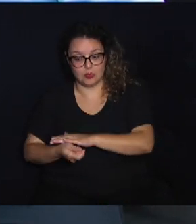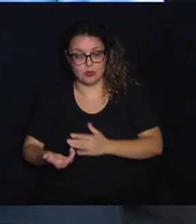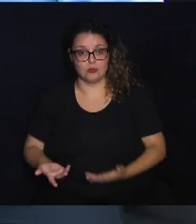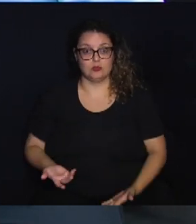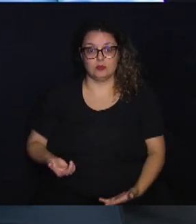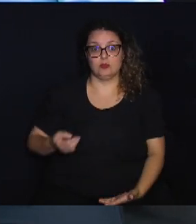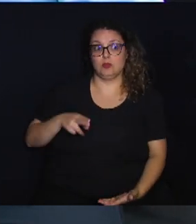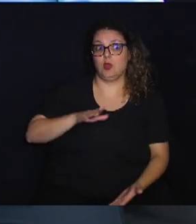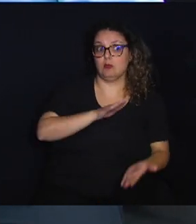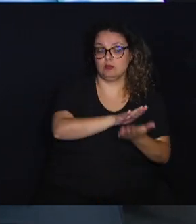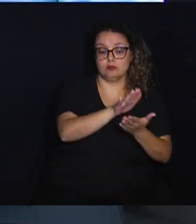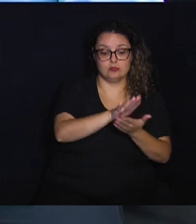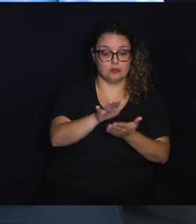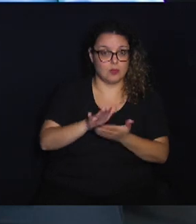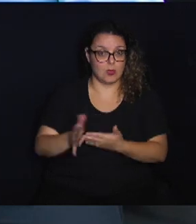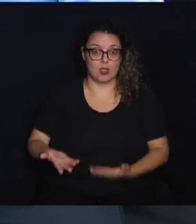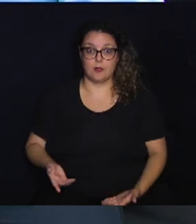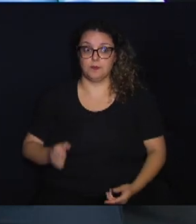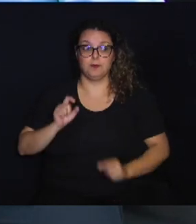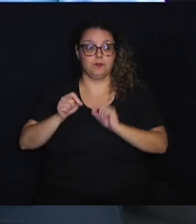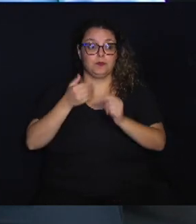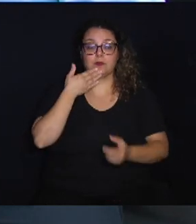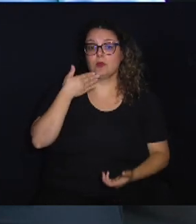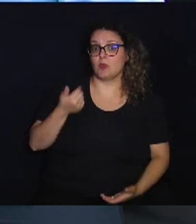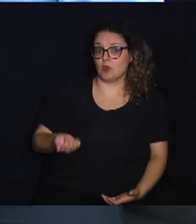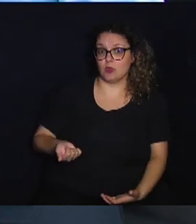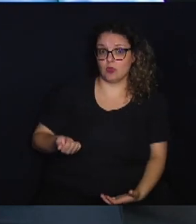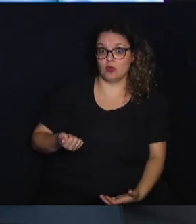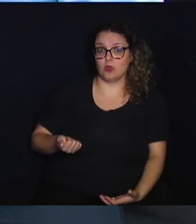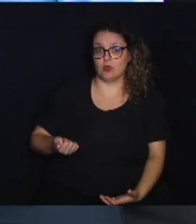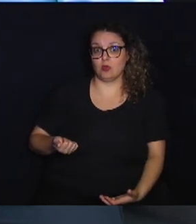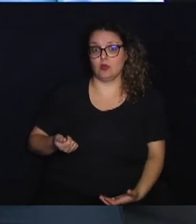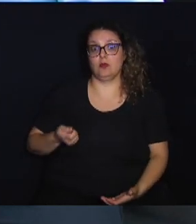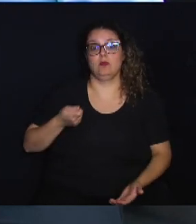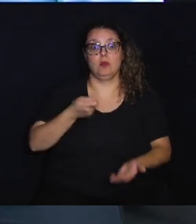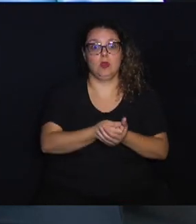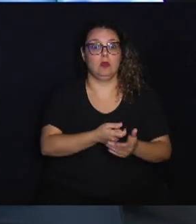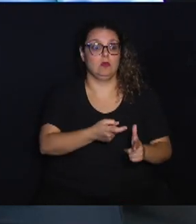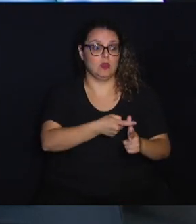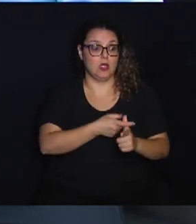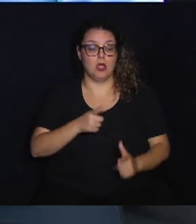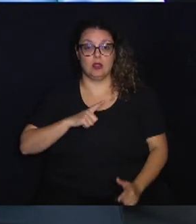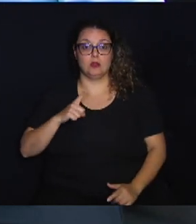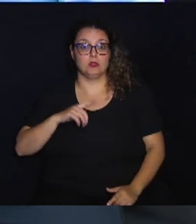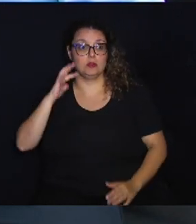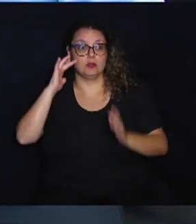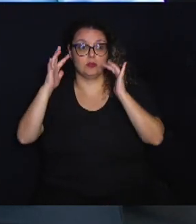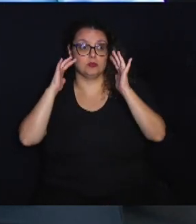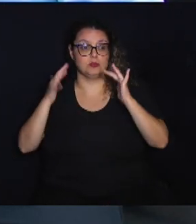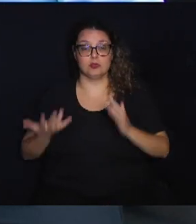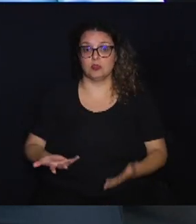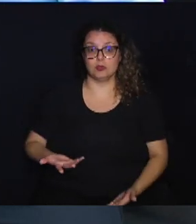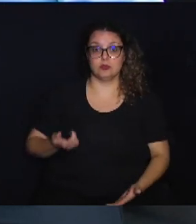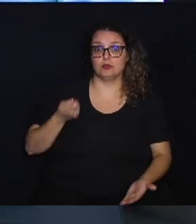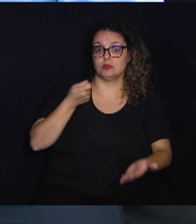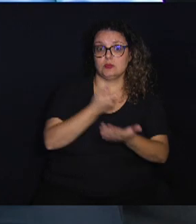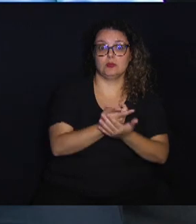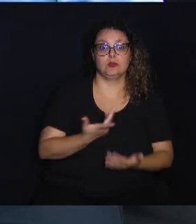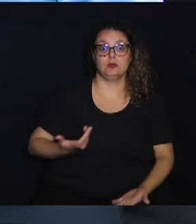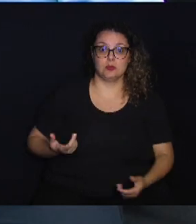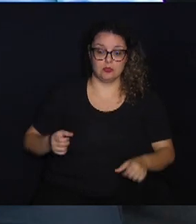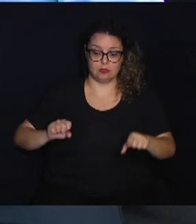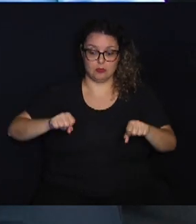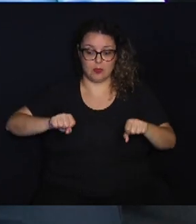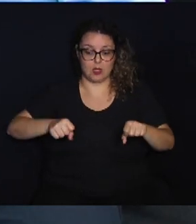um gasto, ou o que é melhor, quitar uma dívida. Eu tenho um sonho de comprar uma